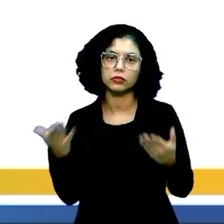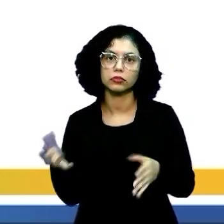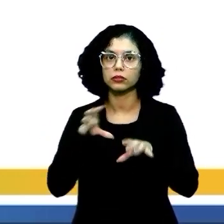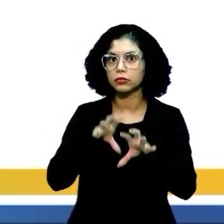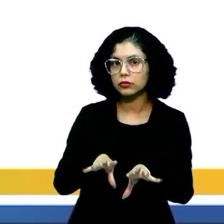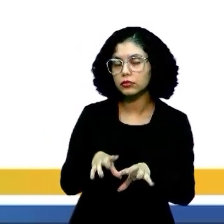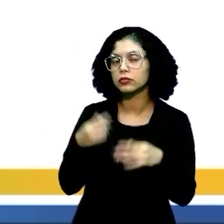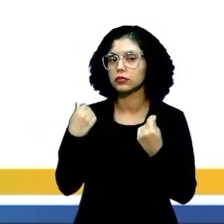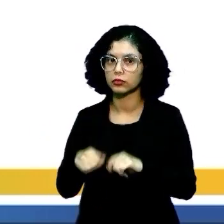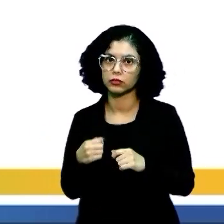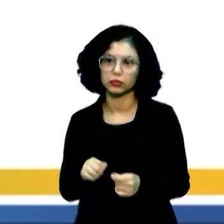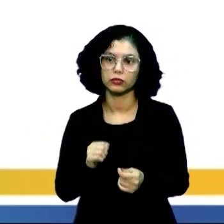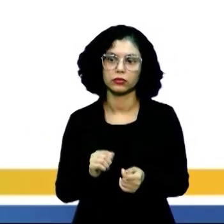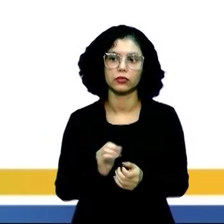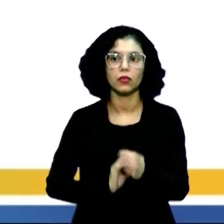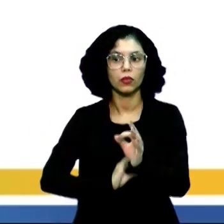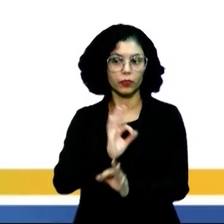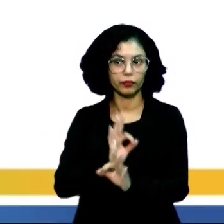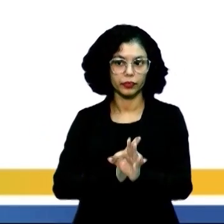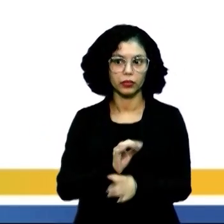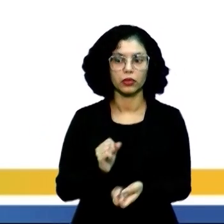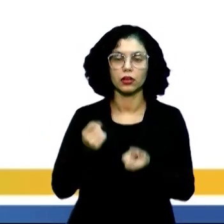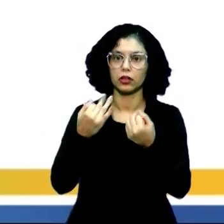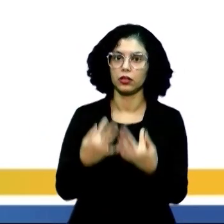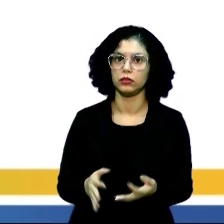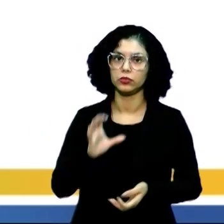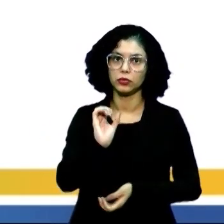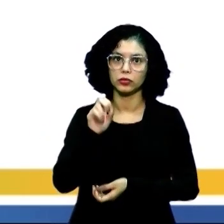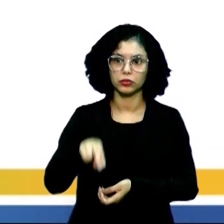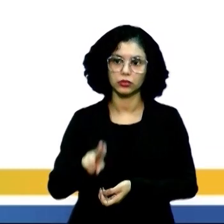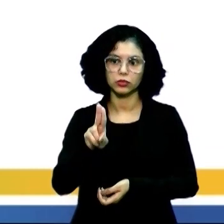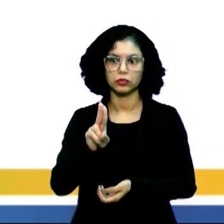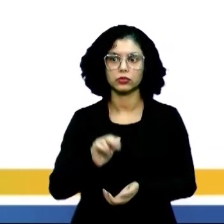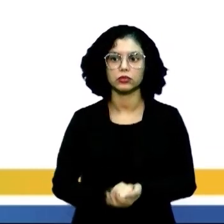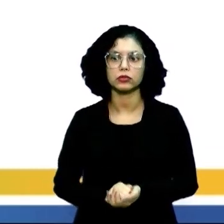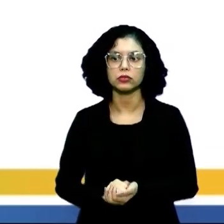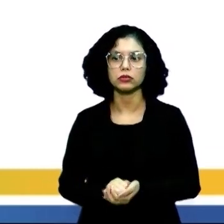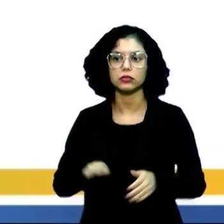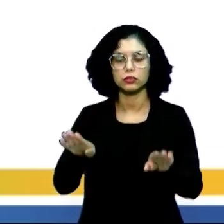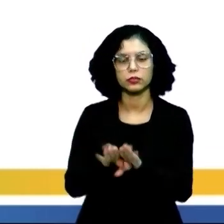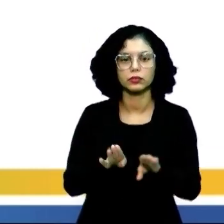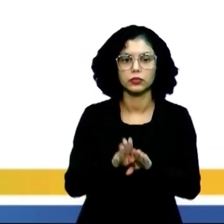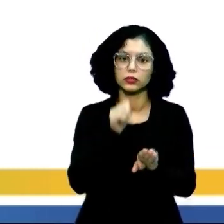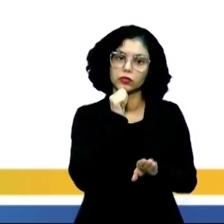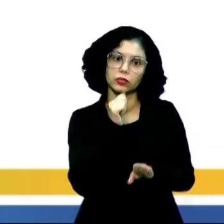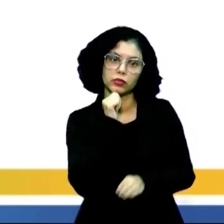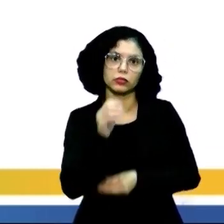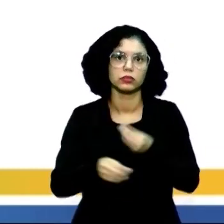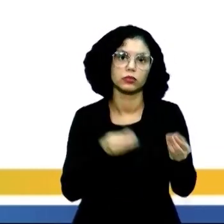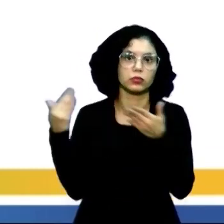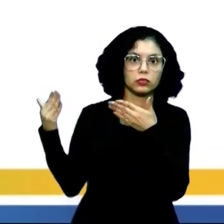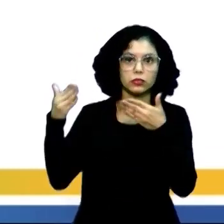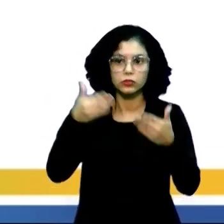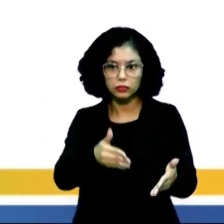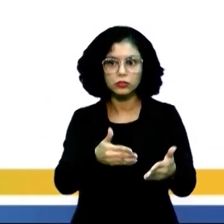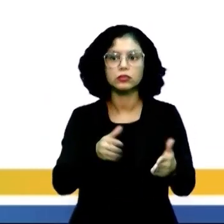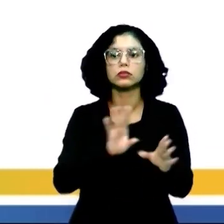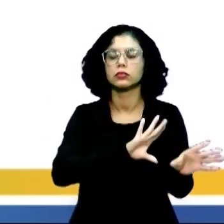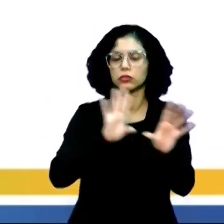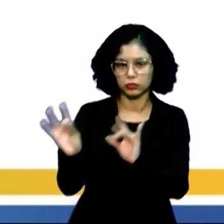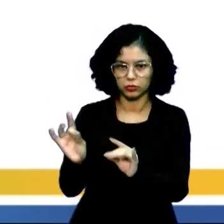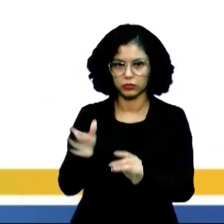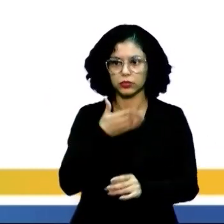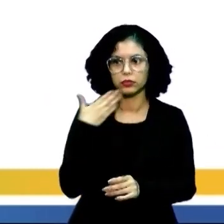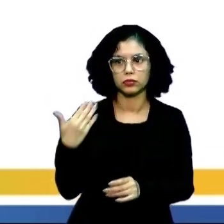isso, a gente tem um órgão que é justamente a Organização das Nações Unidas, que vem com o objetivo de trazer